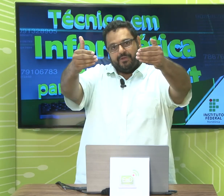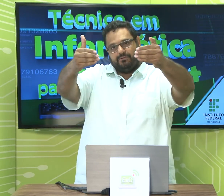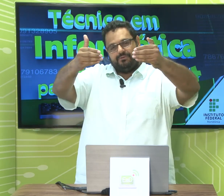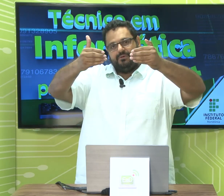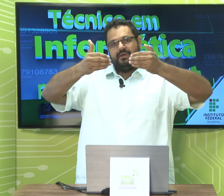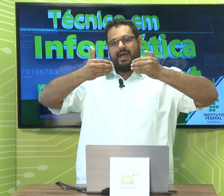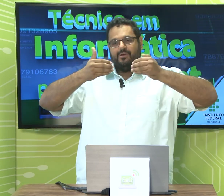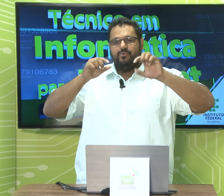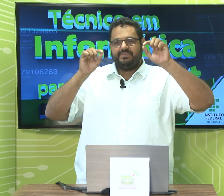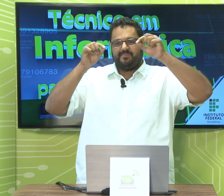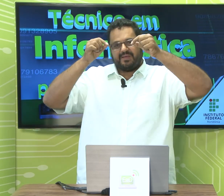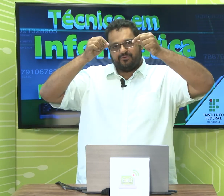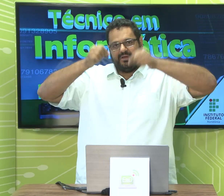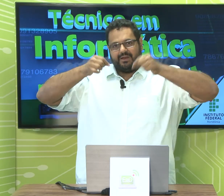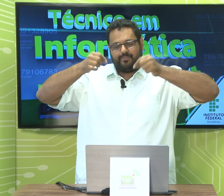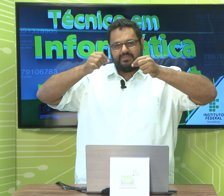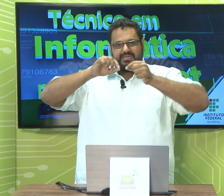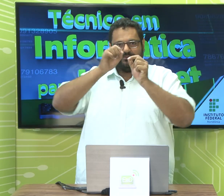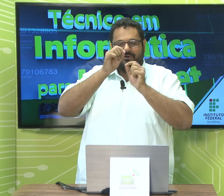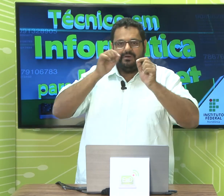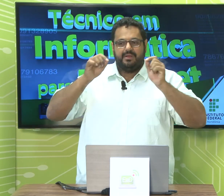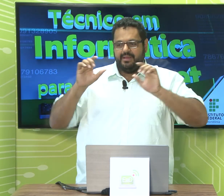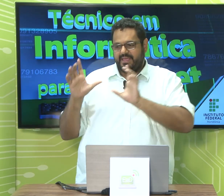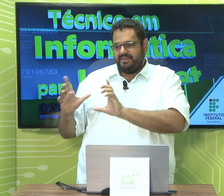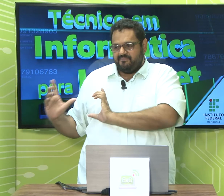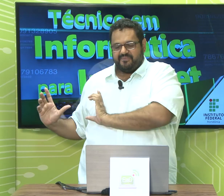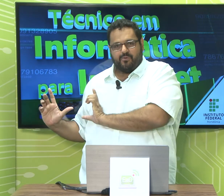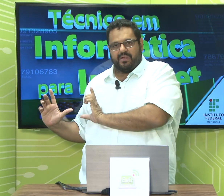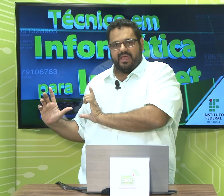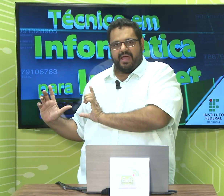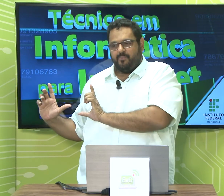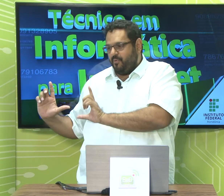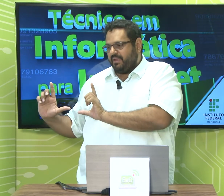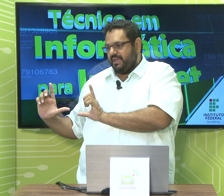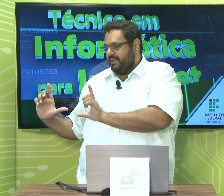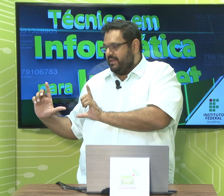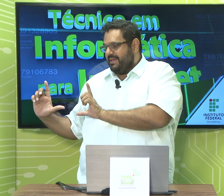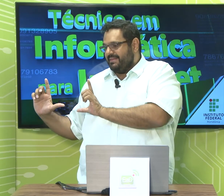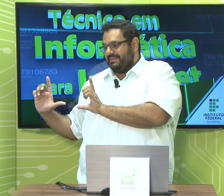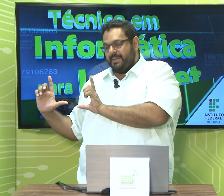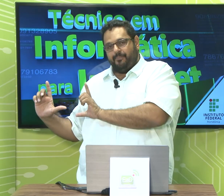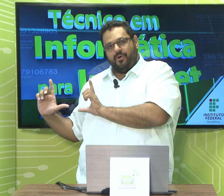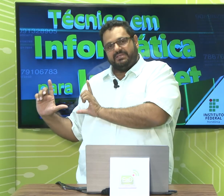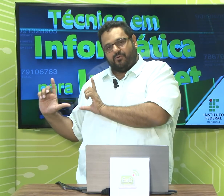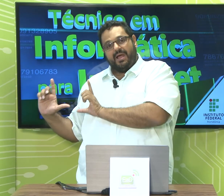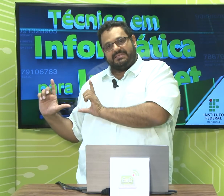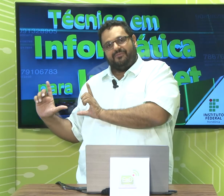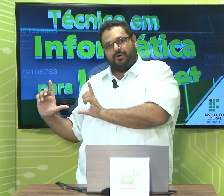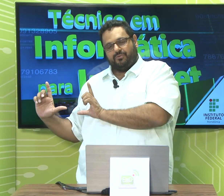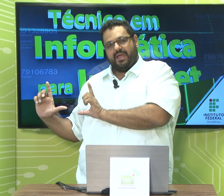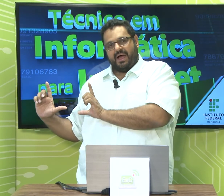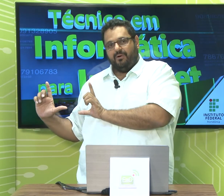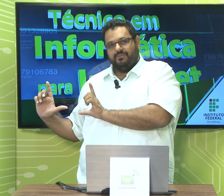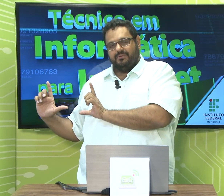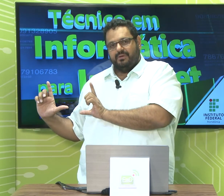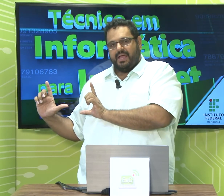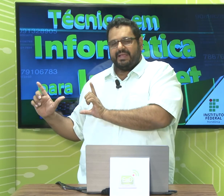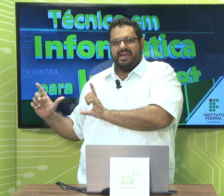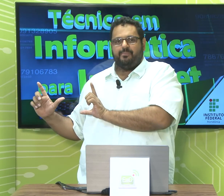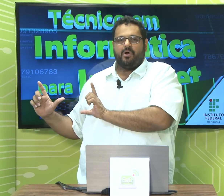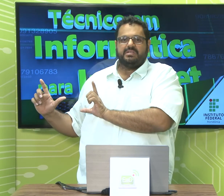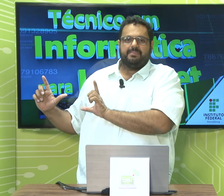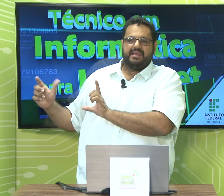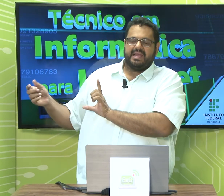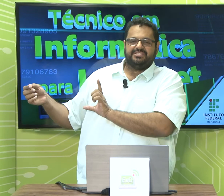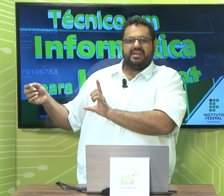no filtro, a luz passou lá no processador e ficou aqui real. Por quê? Depois, com essa foto real, é